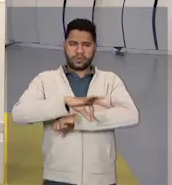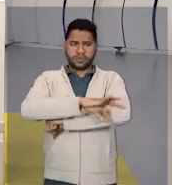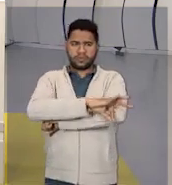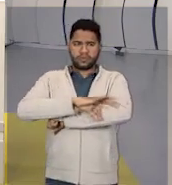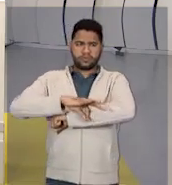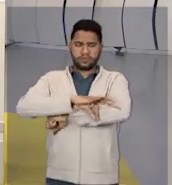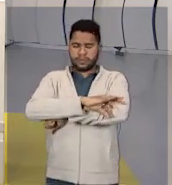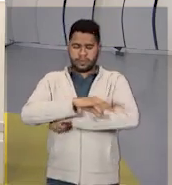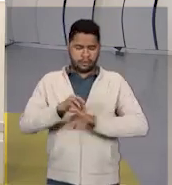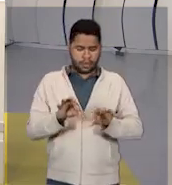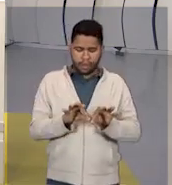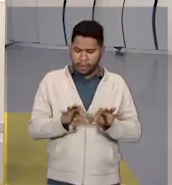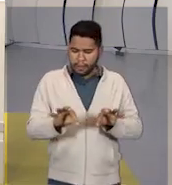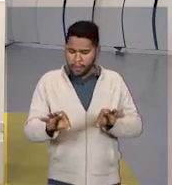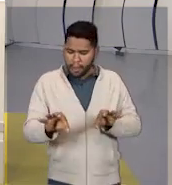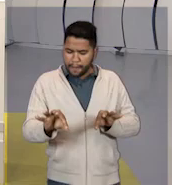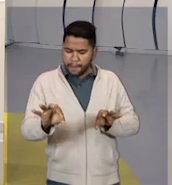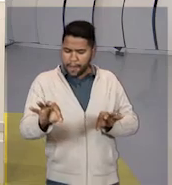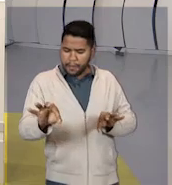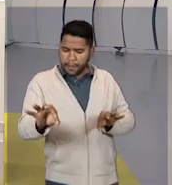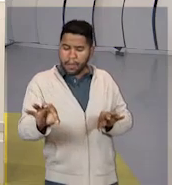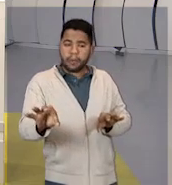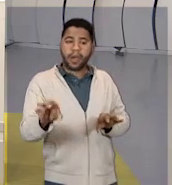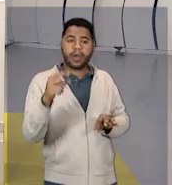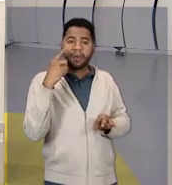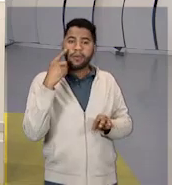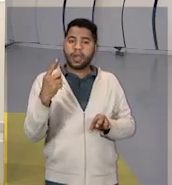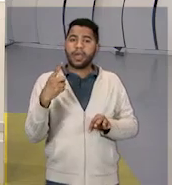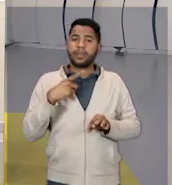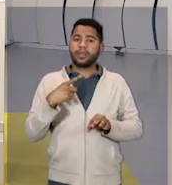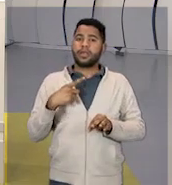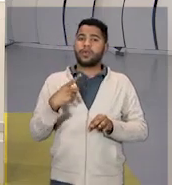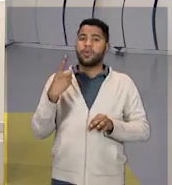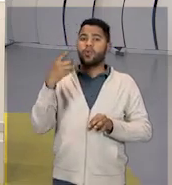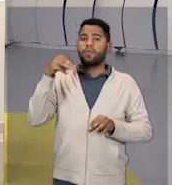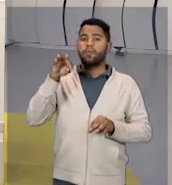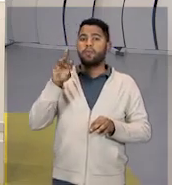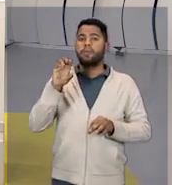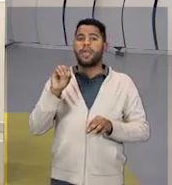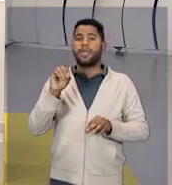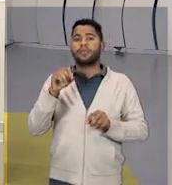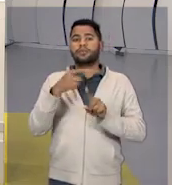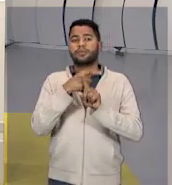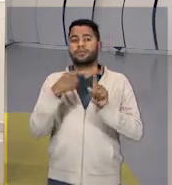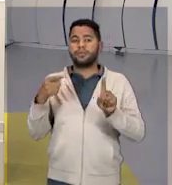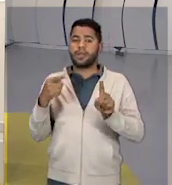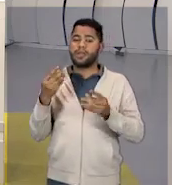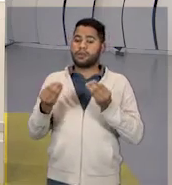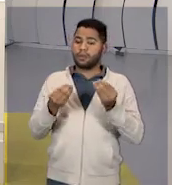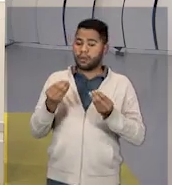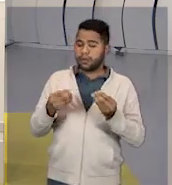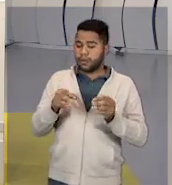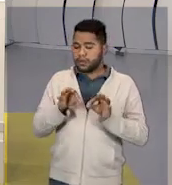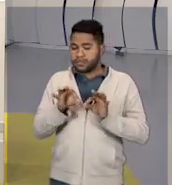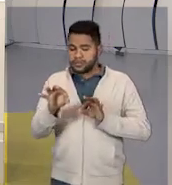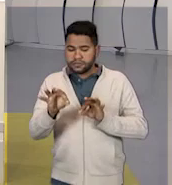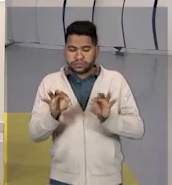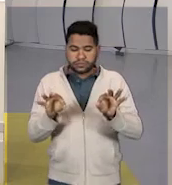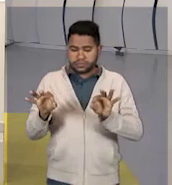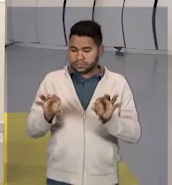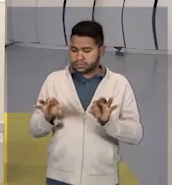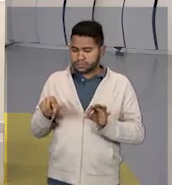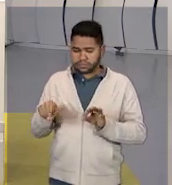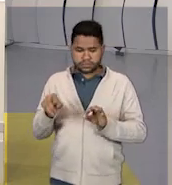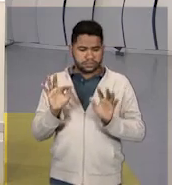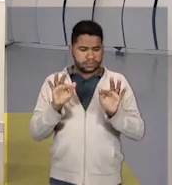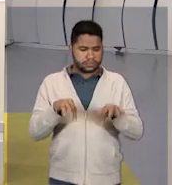usa uma régua para medir distância. Daqui a aqui tem 1,5 m. Mas como é que eu acho 1,5 m? Eu pego a régua, ponho aqui, olho ali